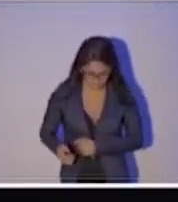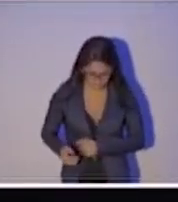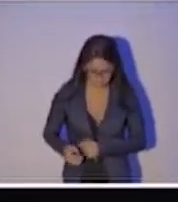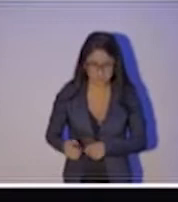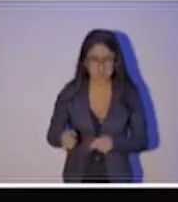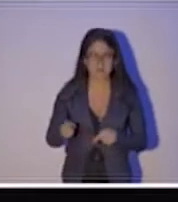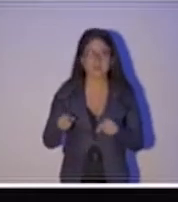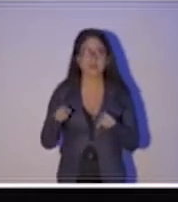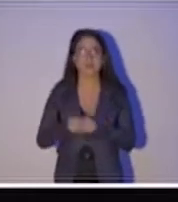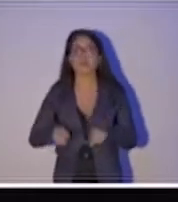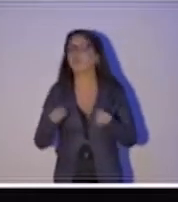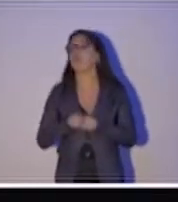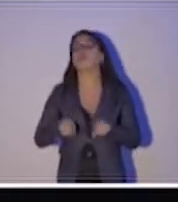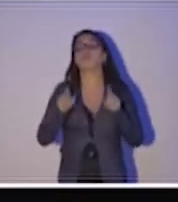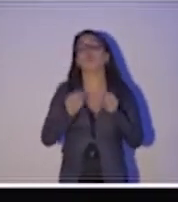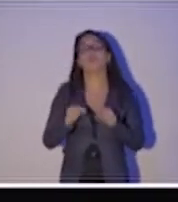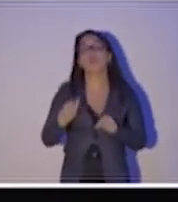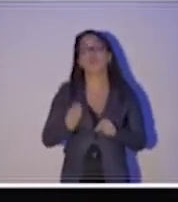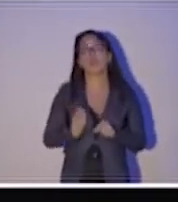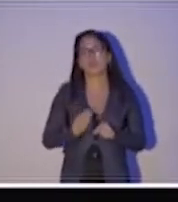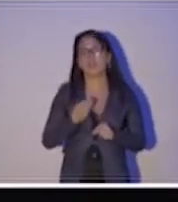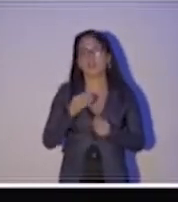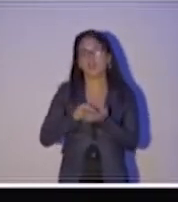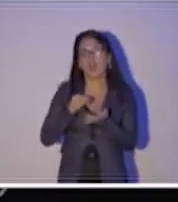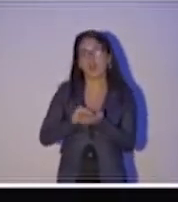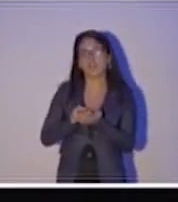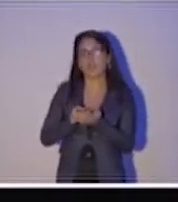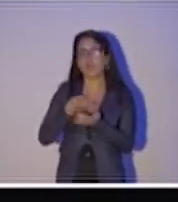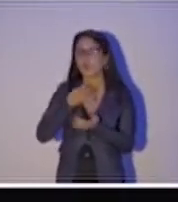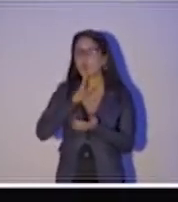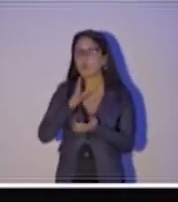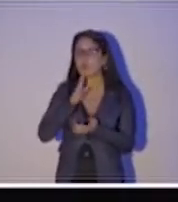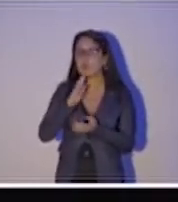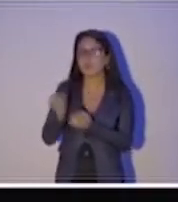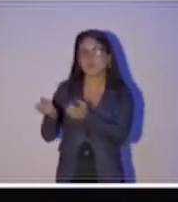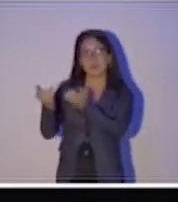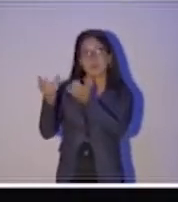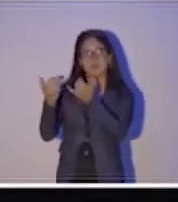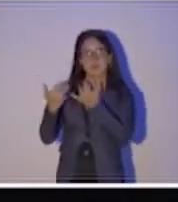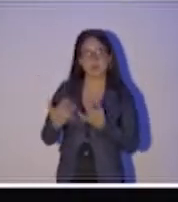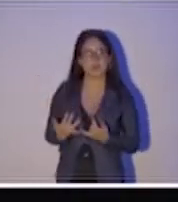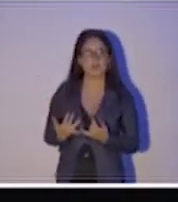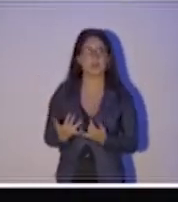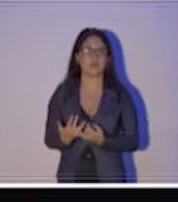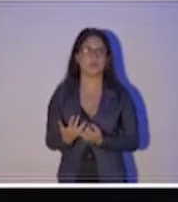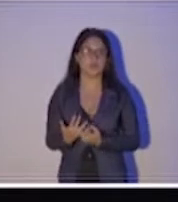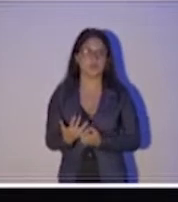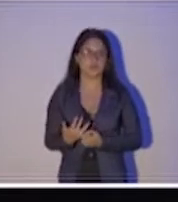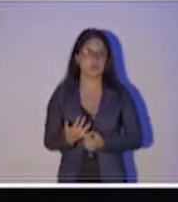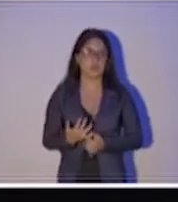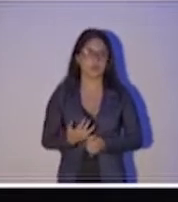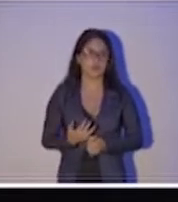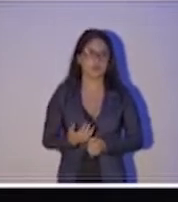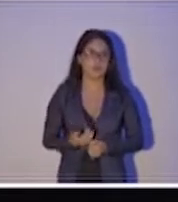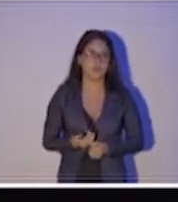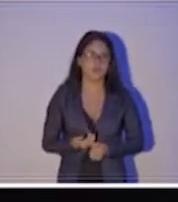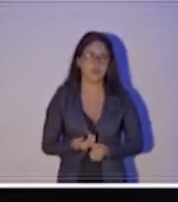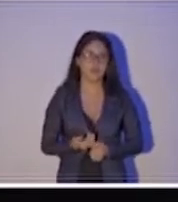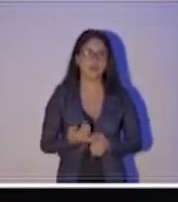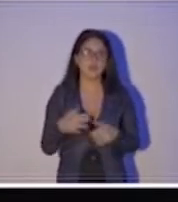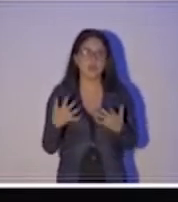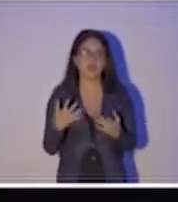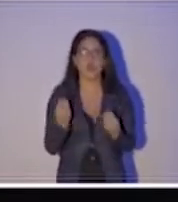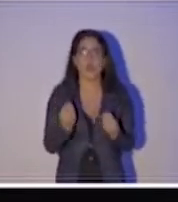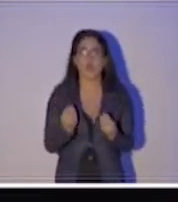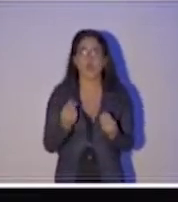dia de conhecimento que a gente perdeu. É isso aí. E também não tem como o professor se dividir em dois, porque ele só é um, né? Aí